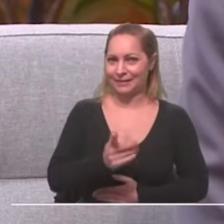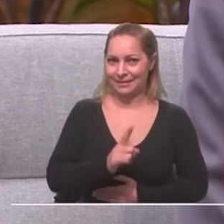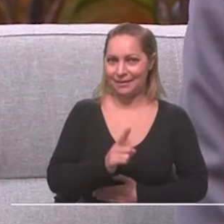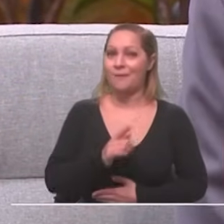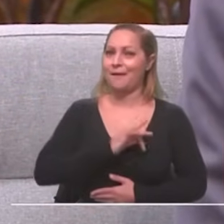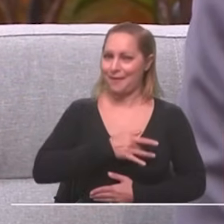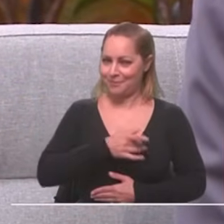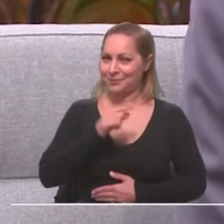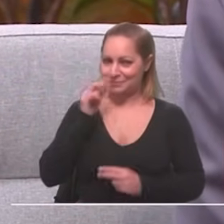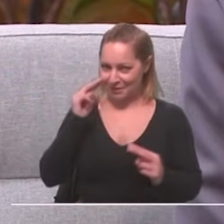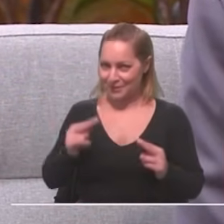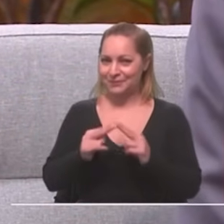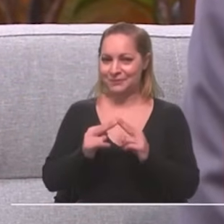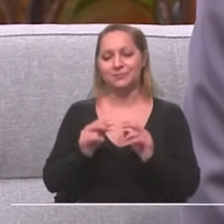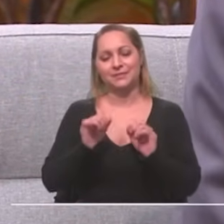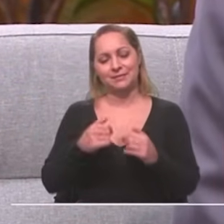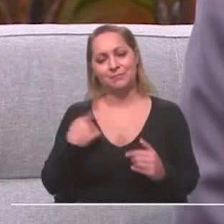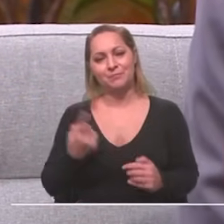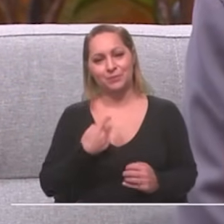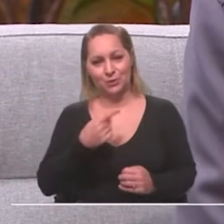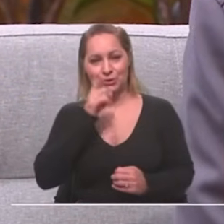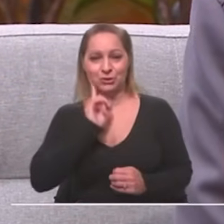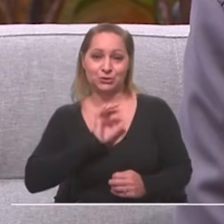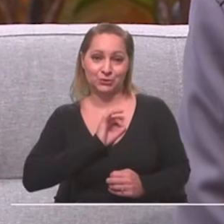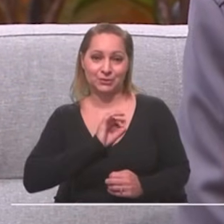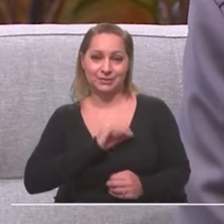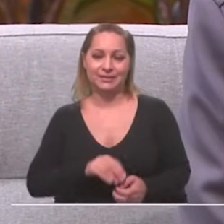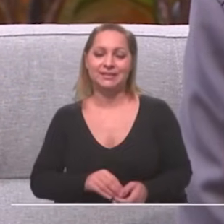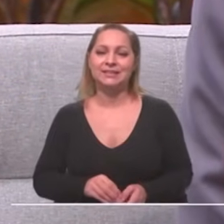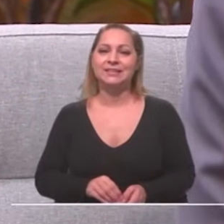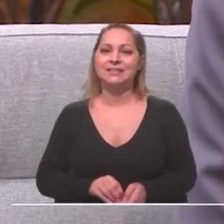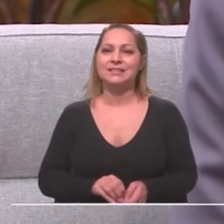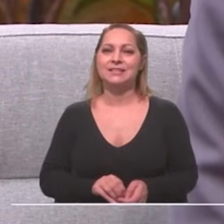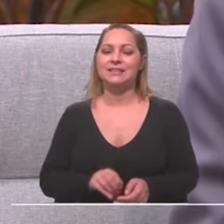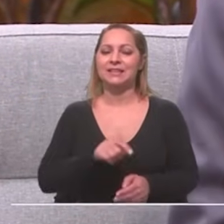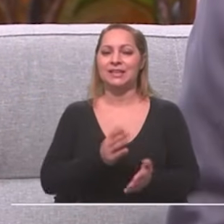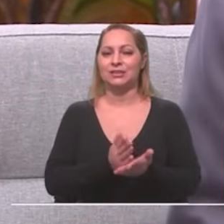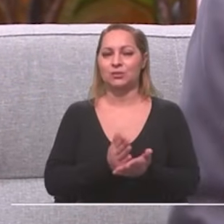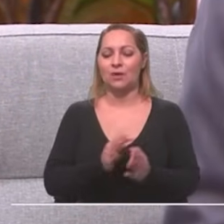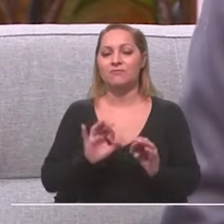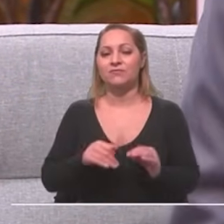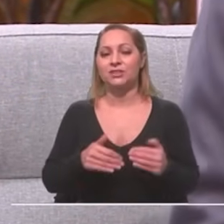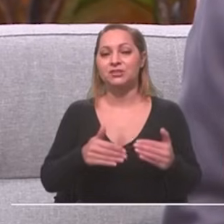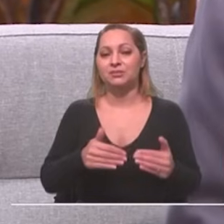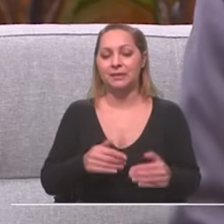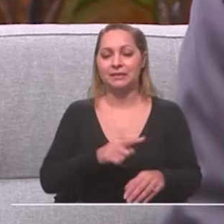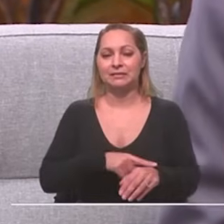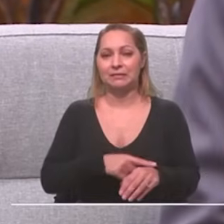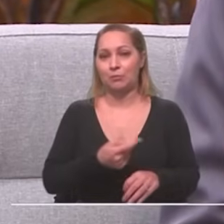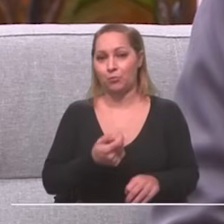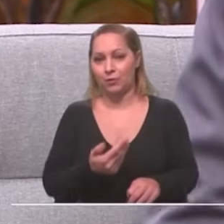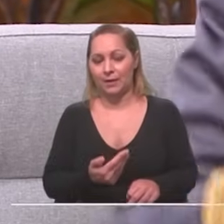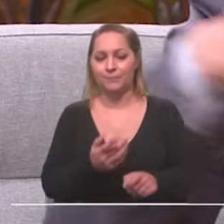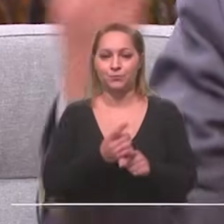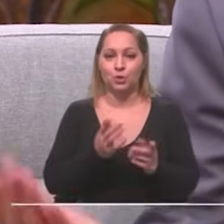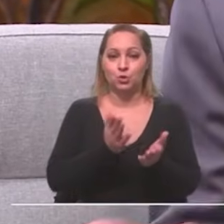sim. É muito normal para nós, senhoras, e ainda para cima na Academia, os fins de semana também são, temos o tempo muito limitado, em